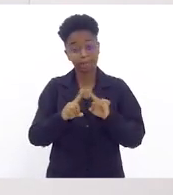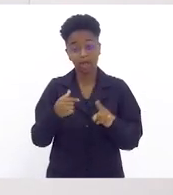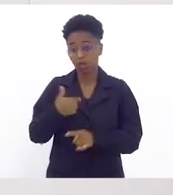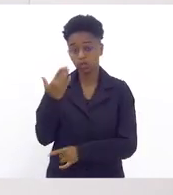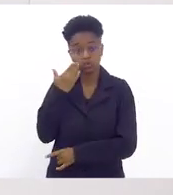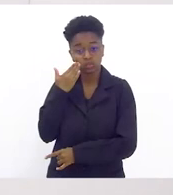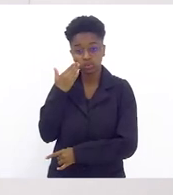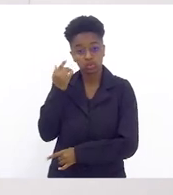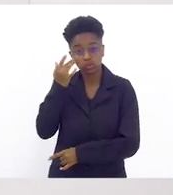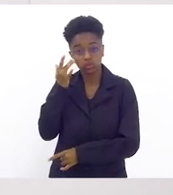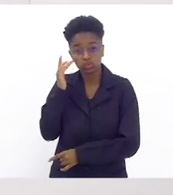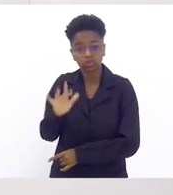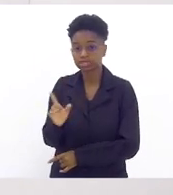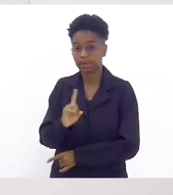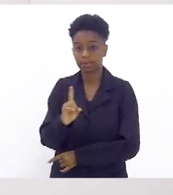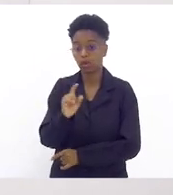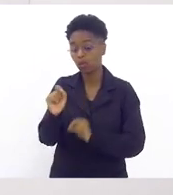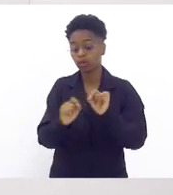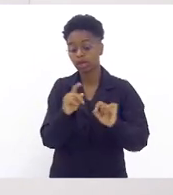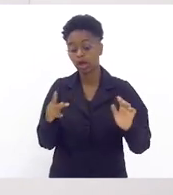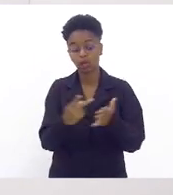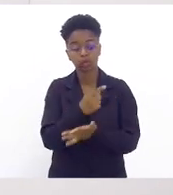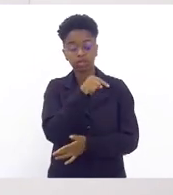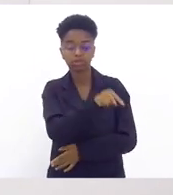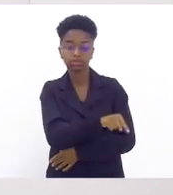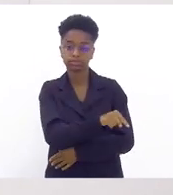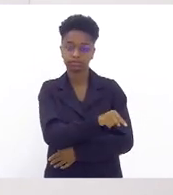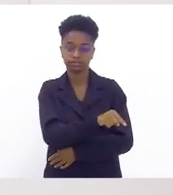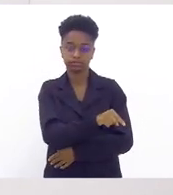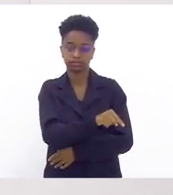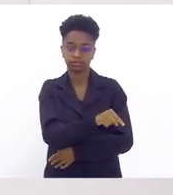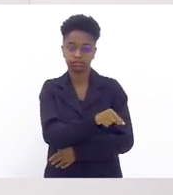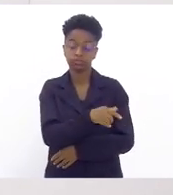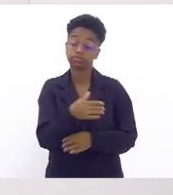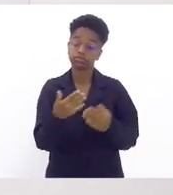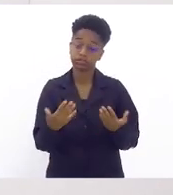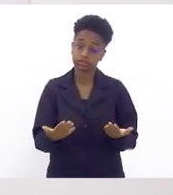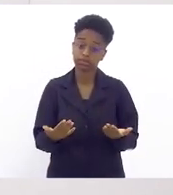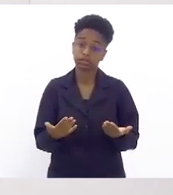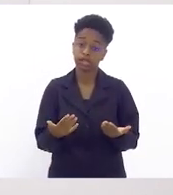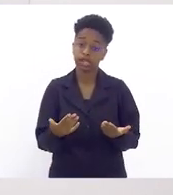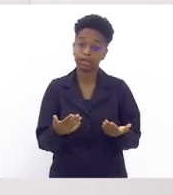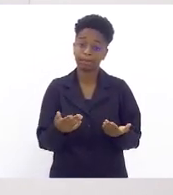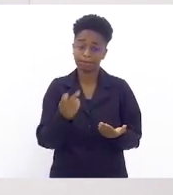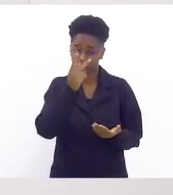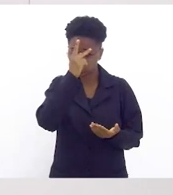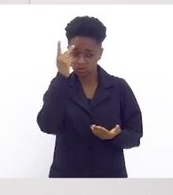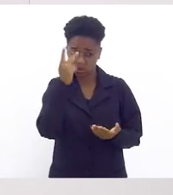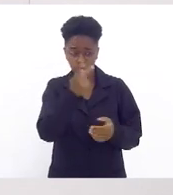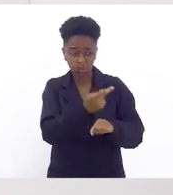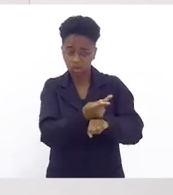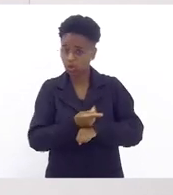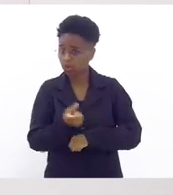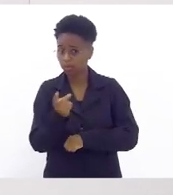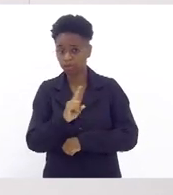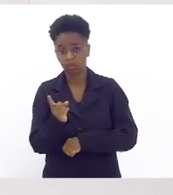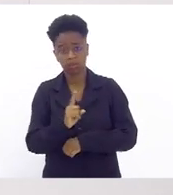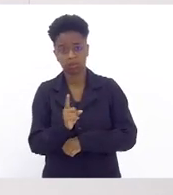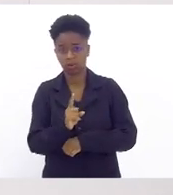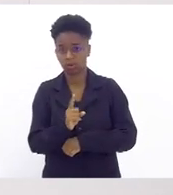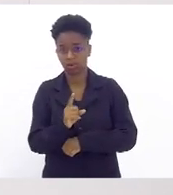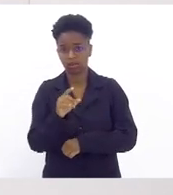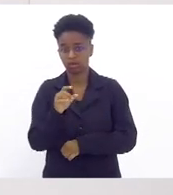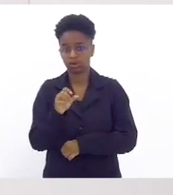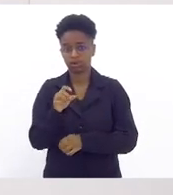o que estava acontecendo na Martins Pena eu que eu saiba Nós não fomos procurados Sindicato não foi procurado